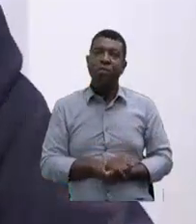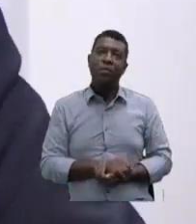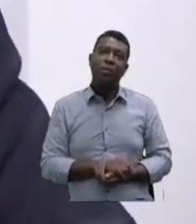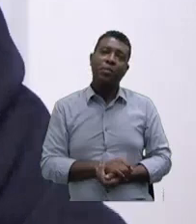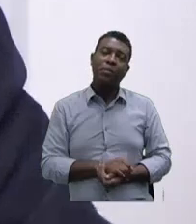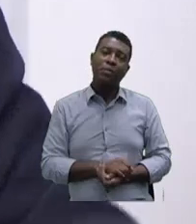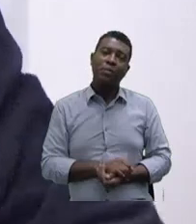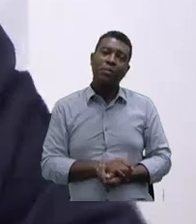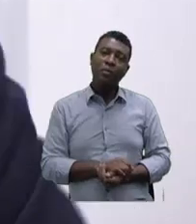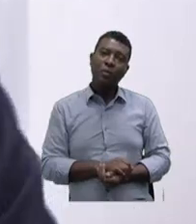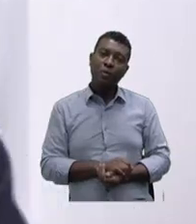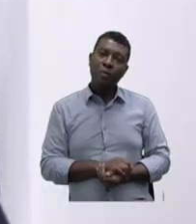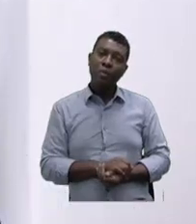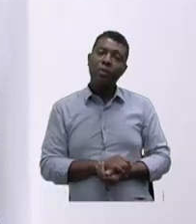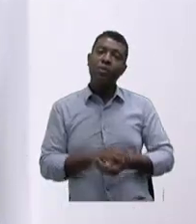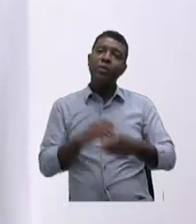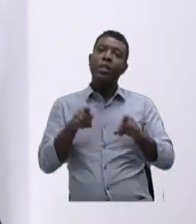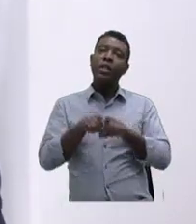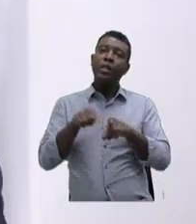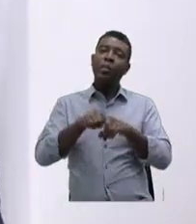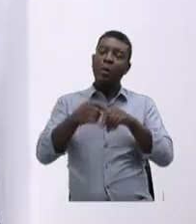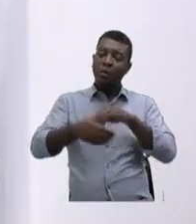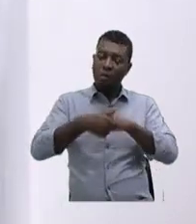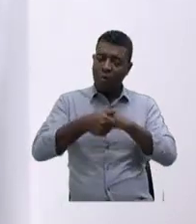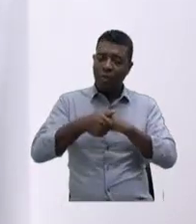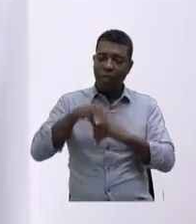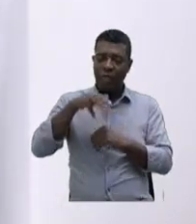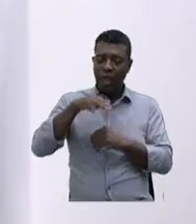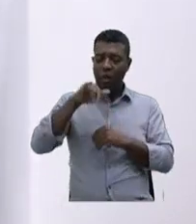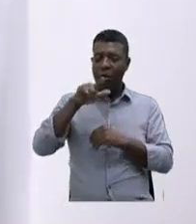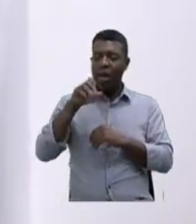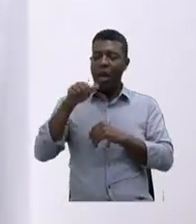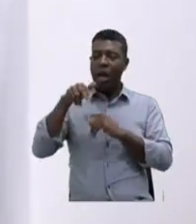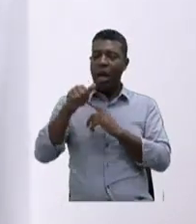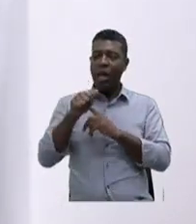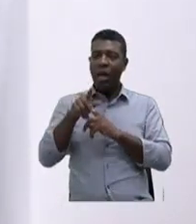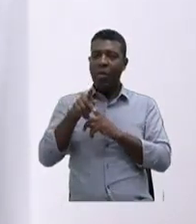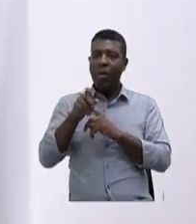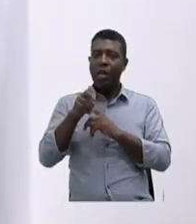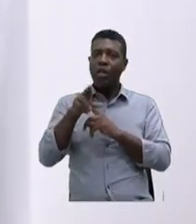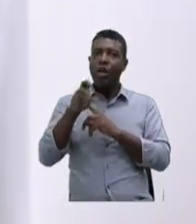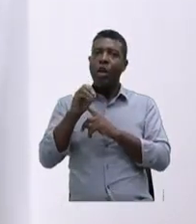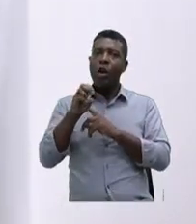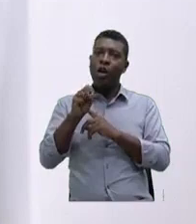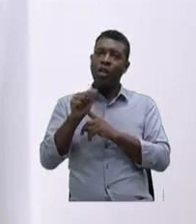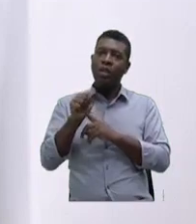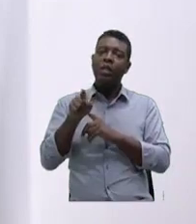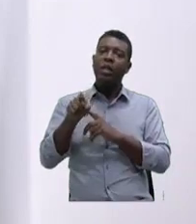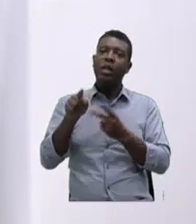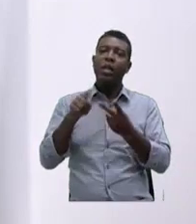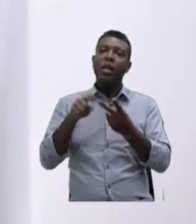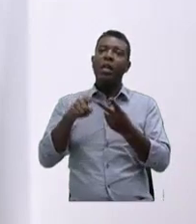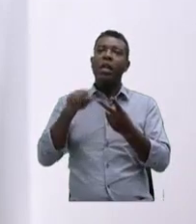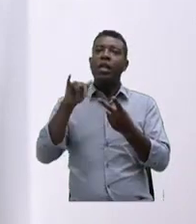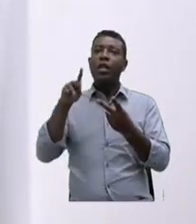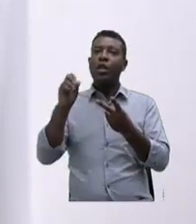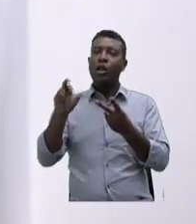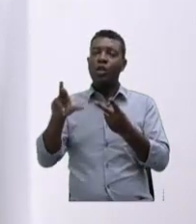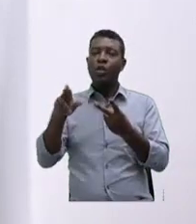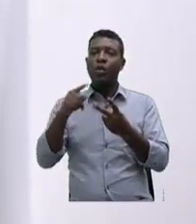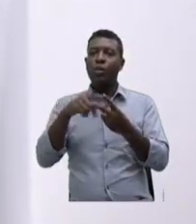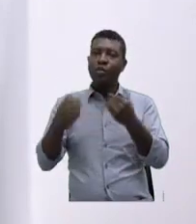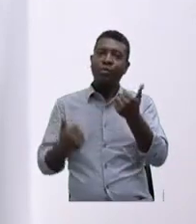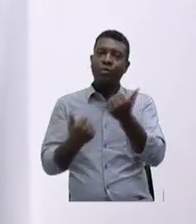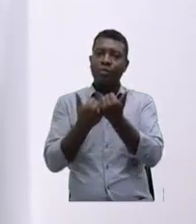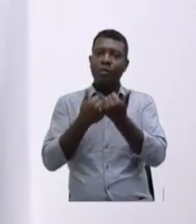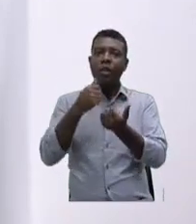e cumprimentar também a Milena Pedrosa, nossa subsecretária de Turismo, o Igor, né, os nossos